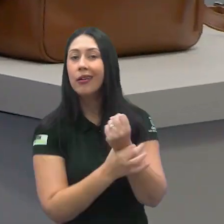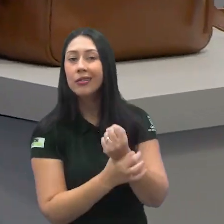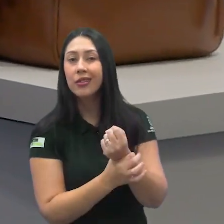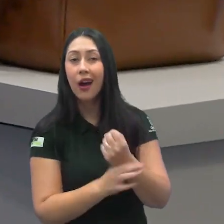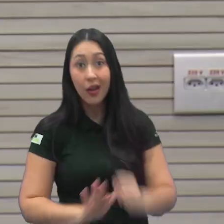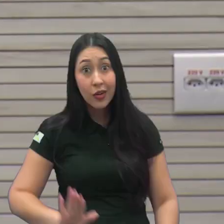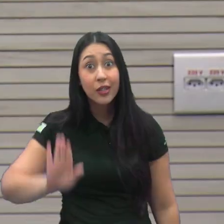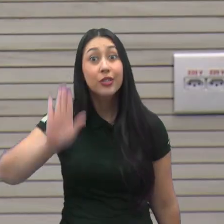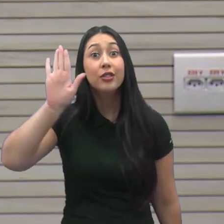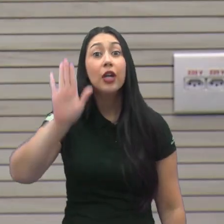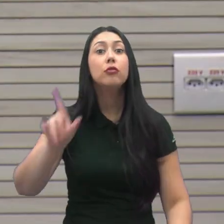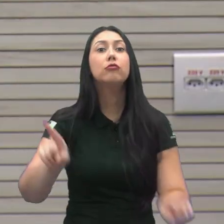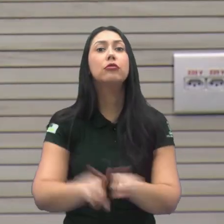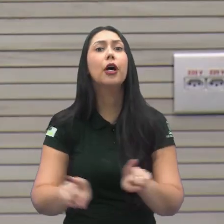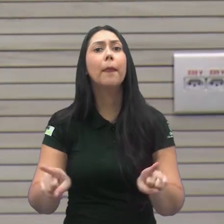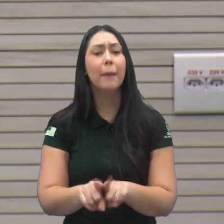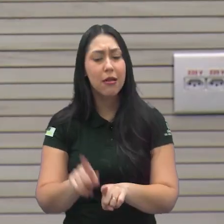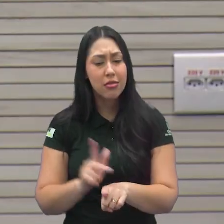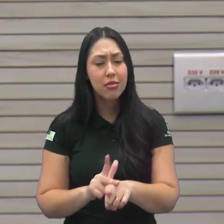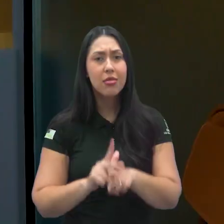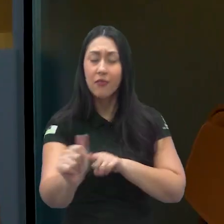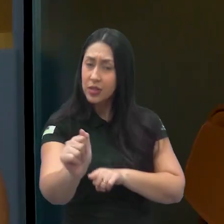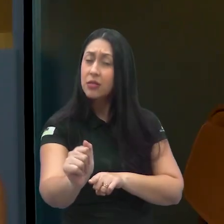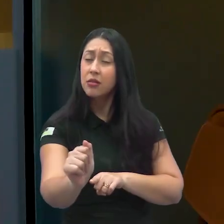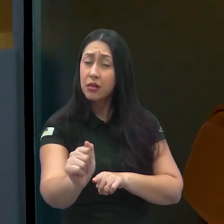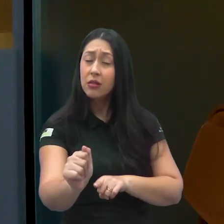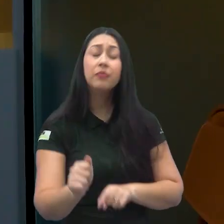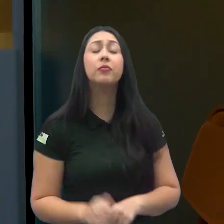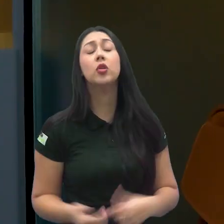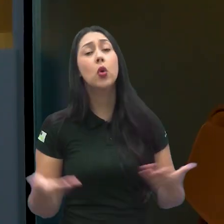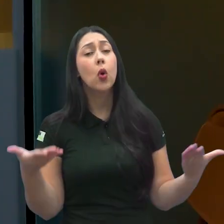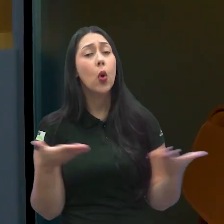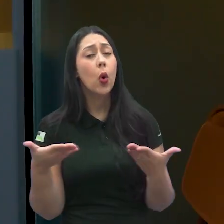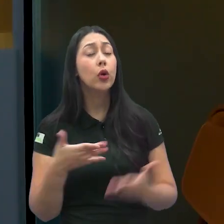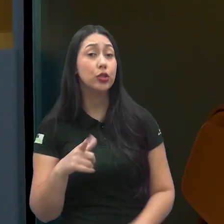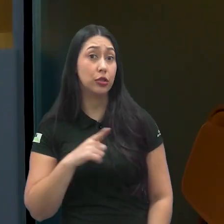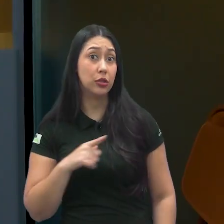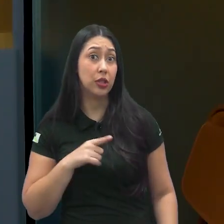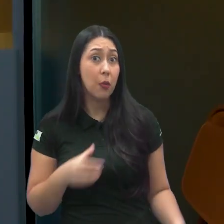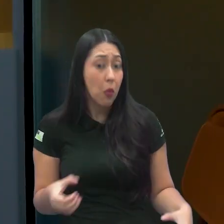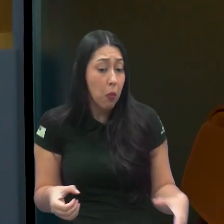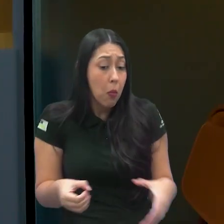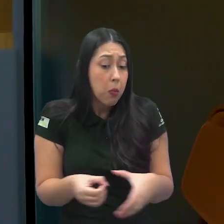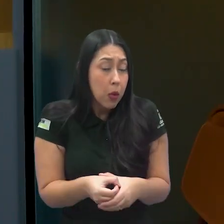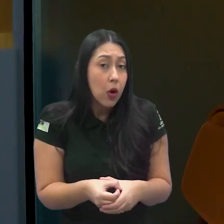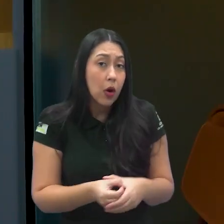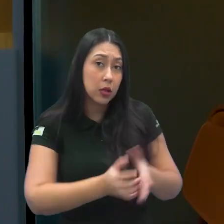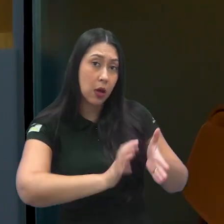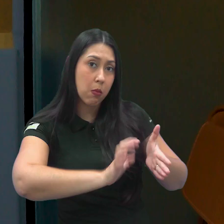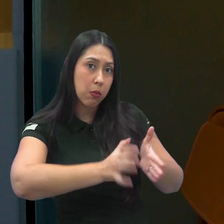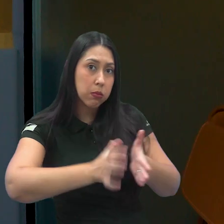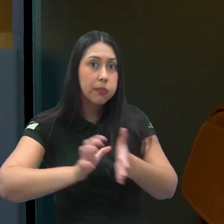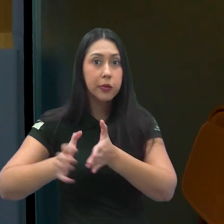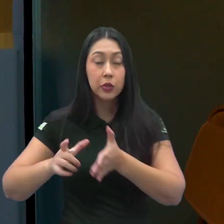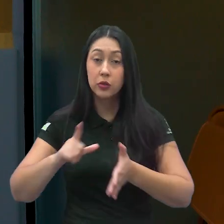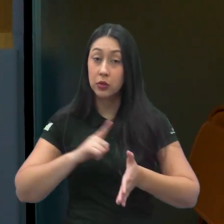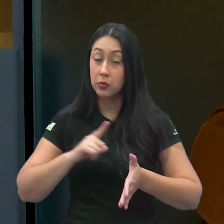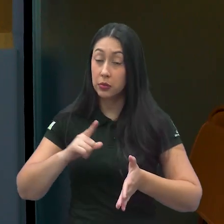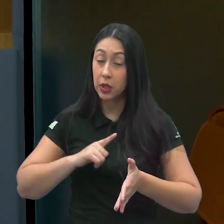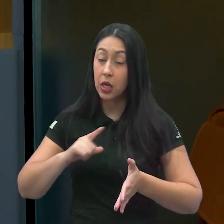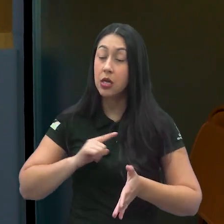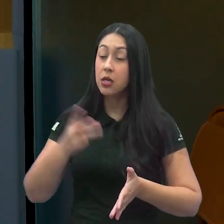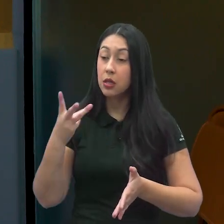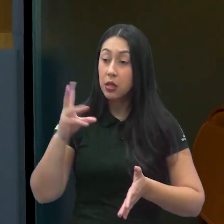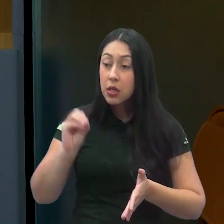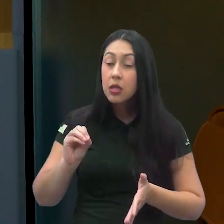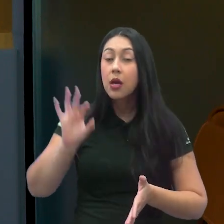nome na urna, mas o lugar no plenário. Hoje nós temos uma cota partidária, né? Todos os partidos têm que ter os 30%